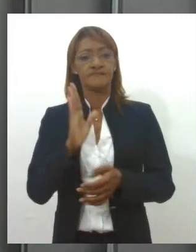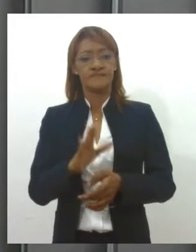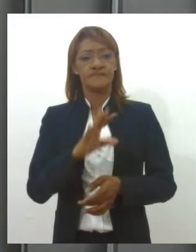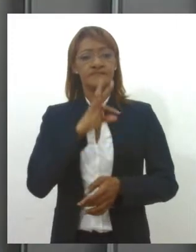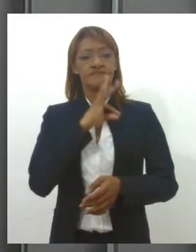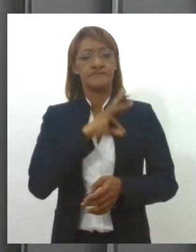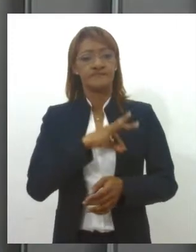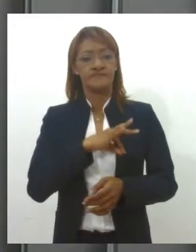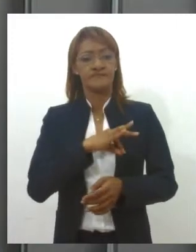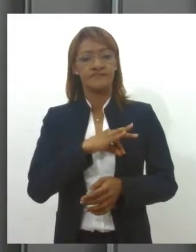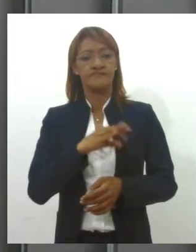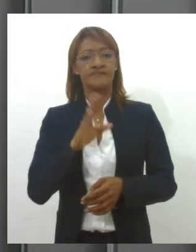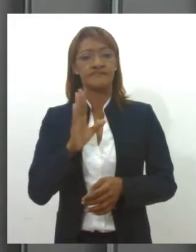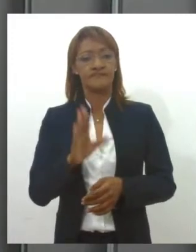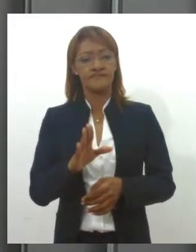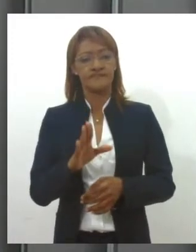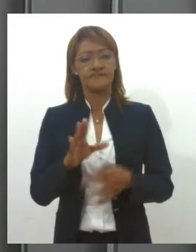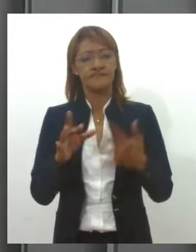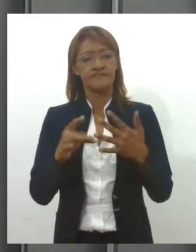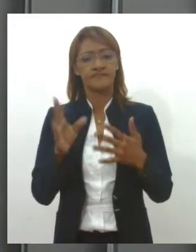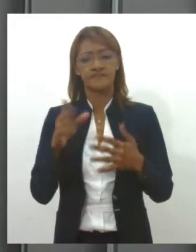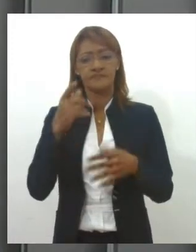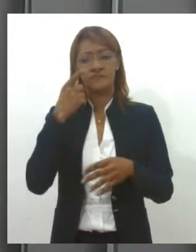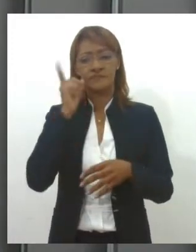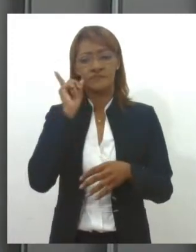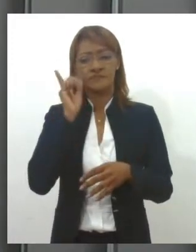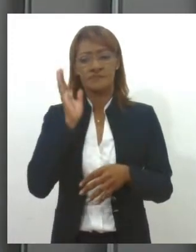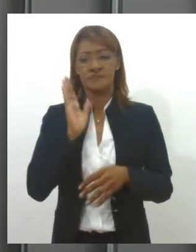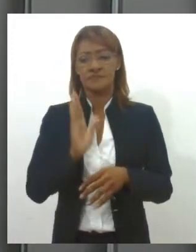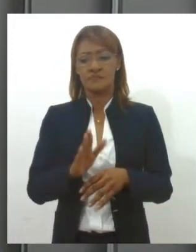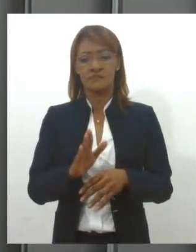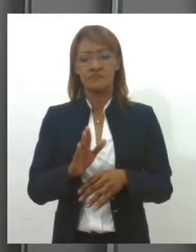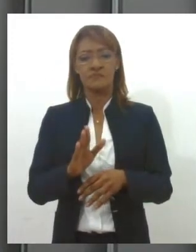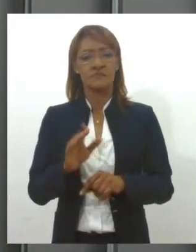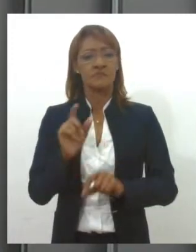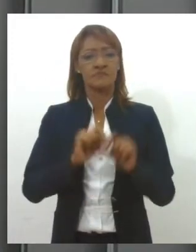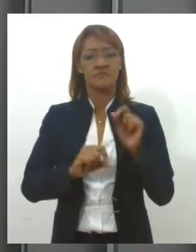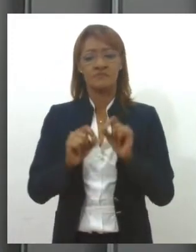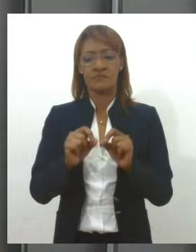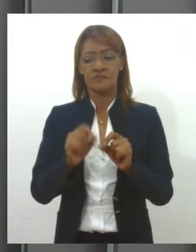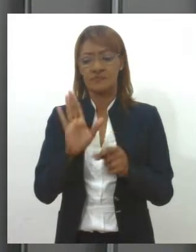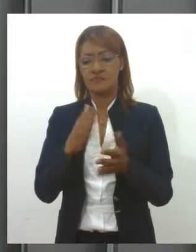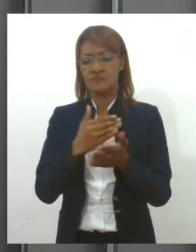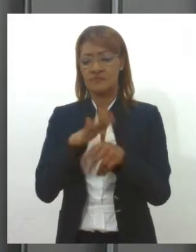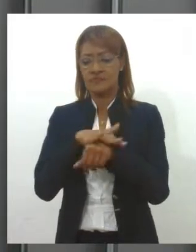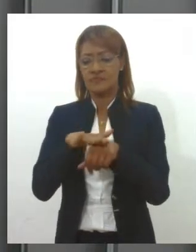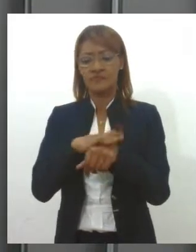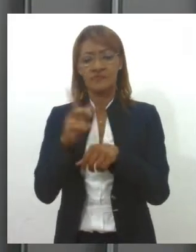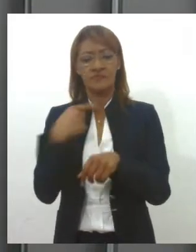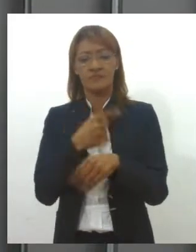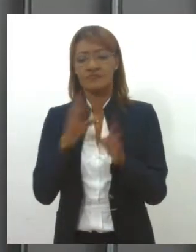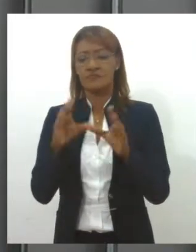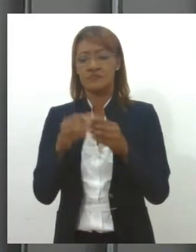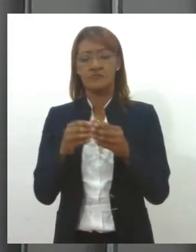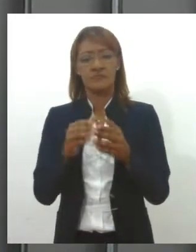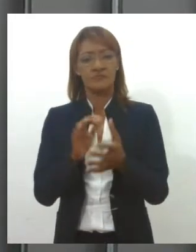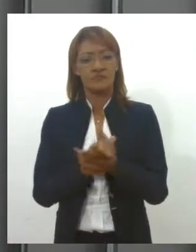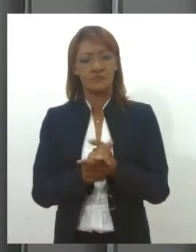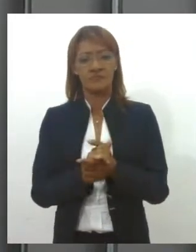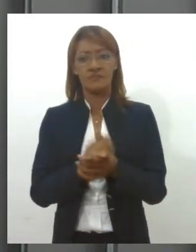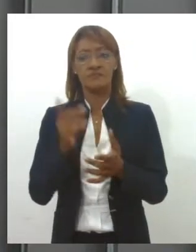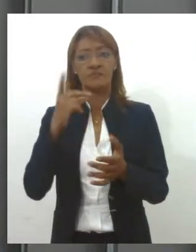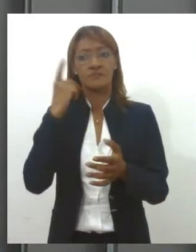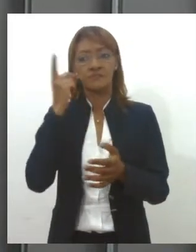dos temas de destaque da sessão de ontem o deputado Iran Barbosa conversou com a nossa equipe de reportagem o parlamentar